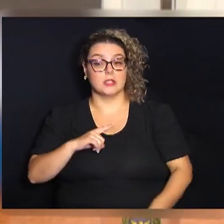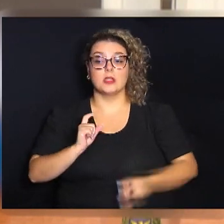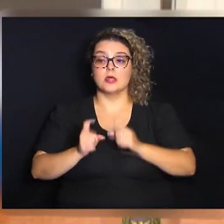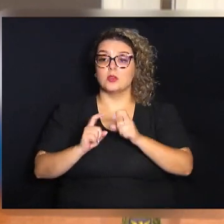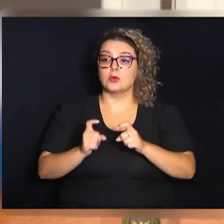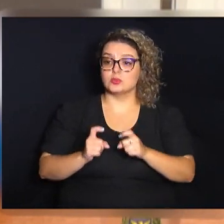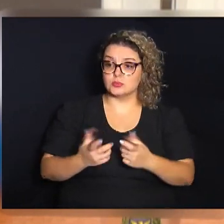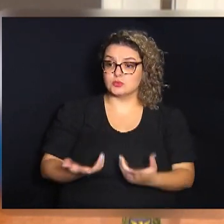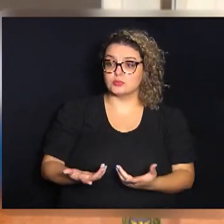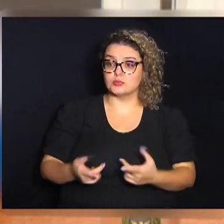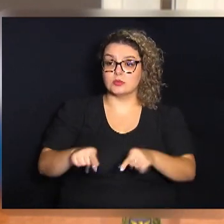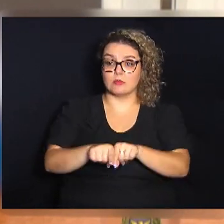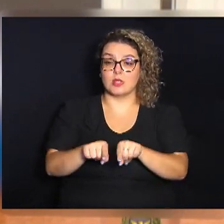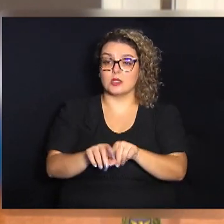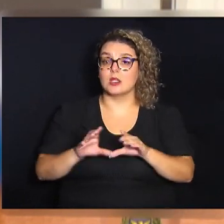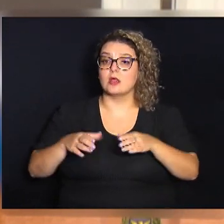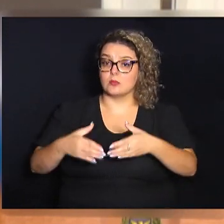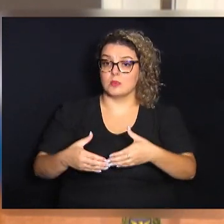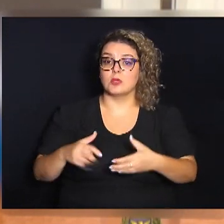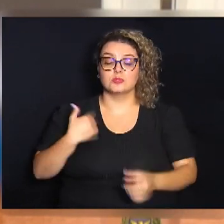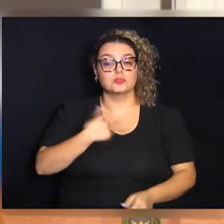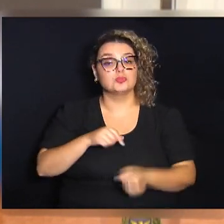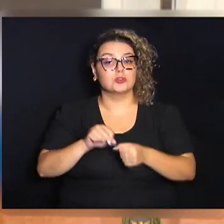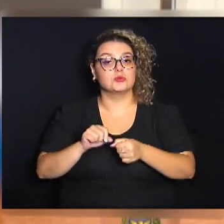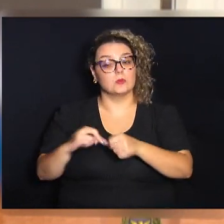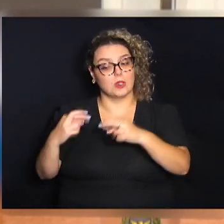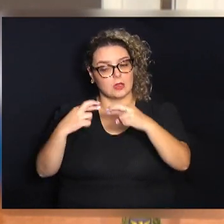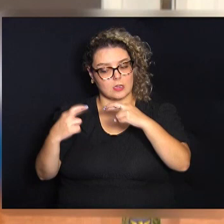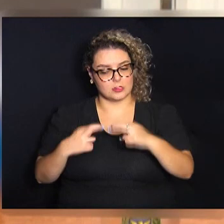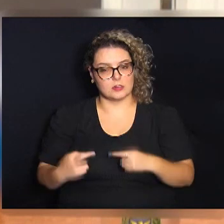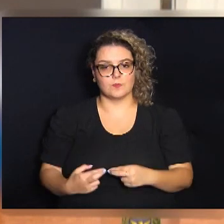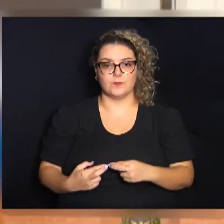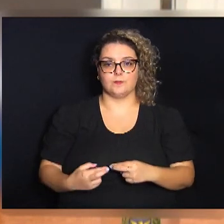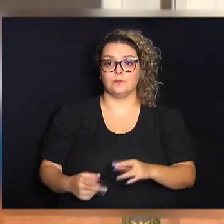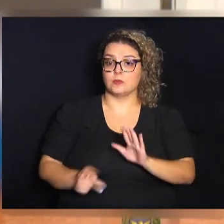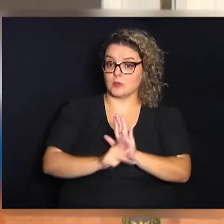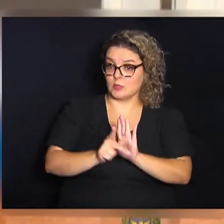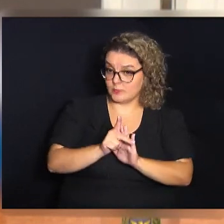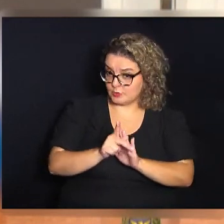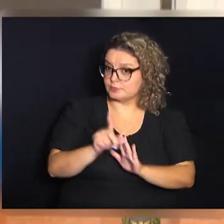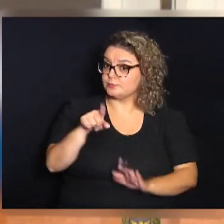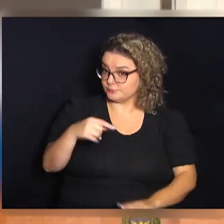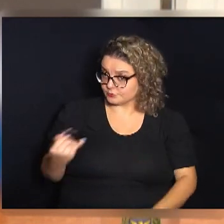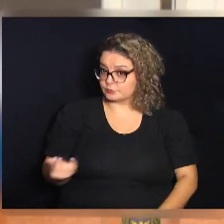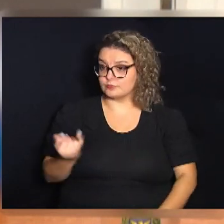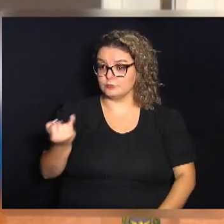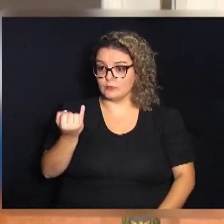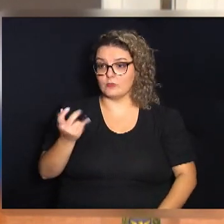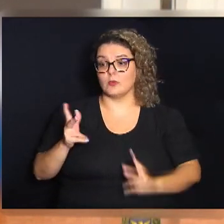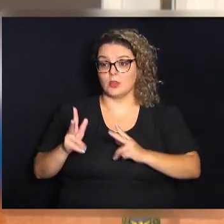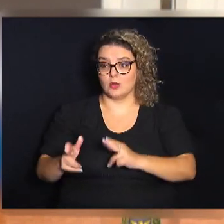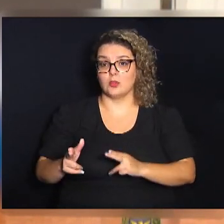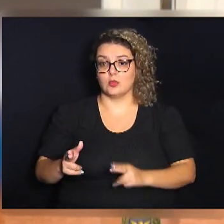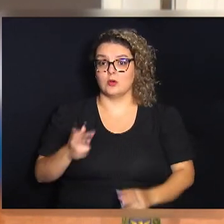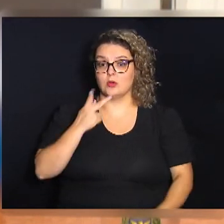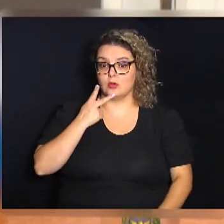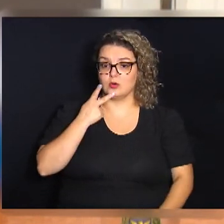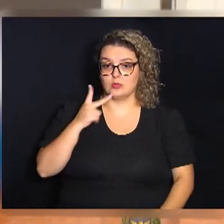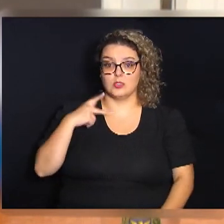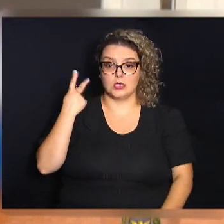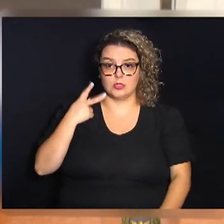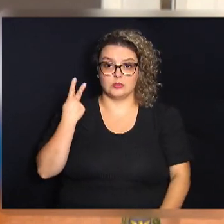as reuniões das comissões, onde a gente faz estas análises desses projetos que são tão importantes, conforme mencionou aqui o